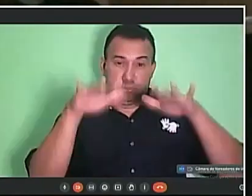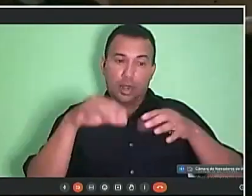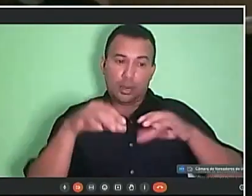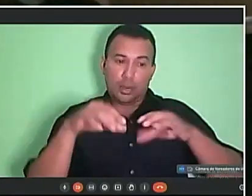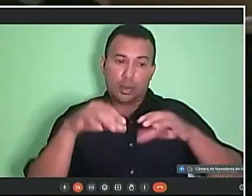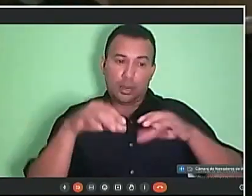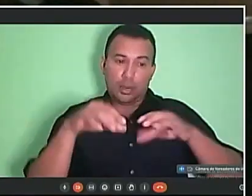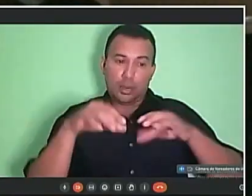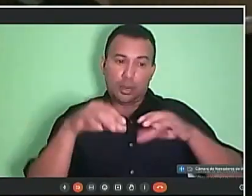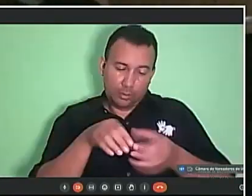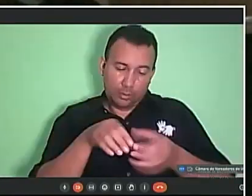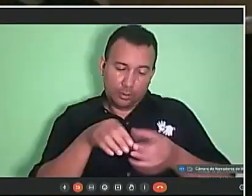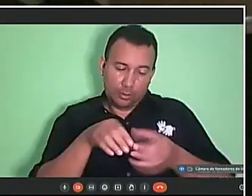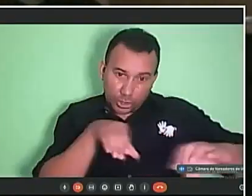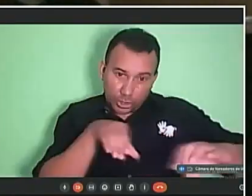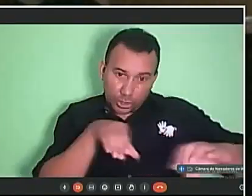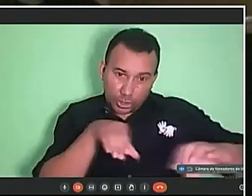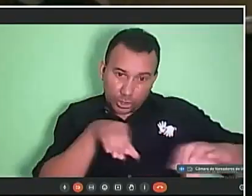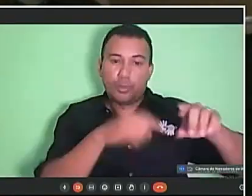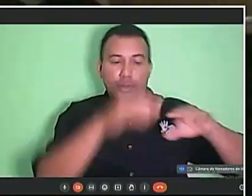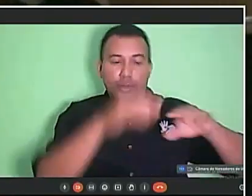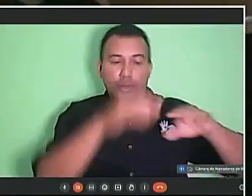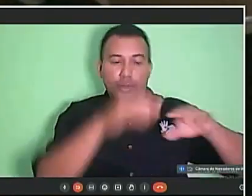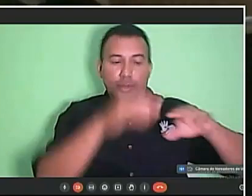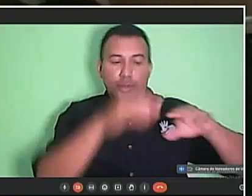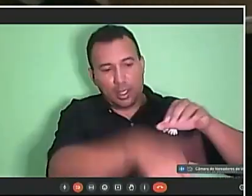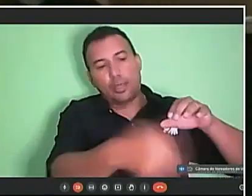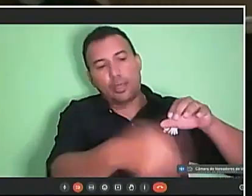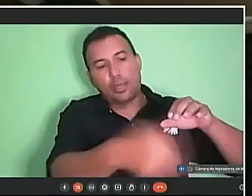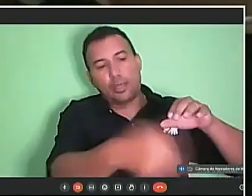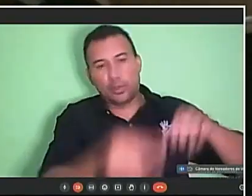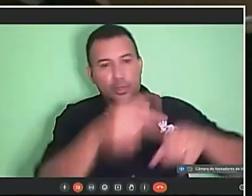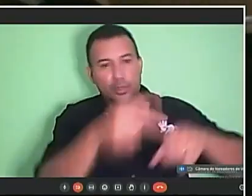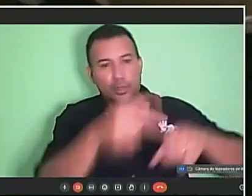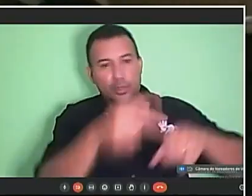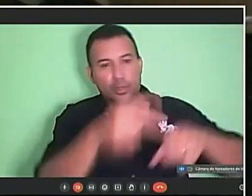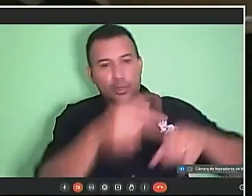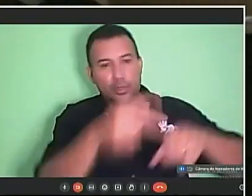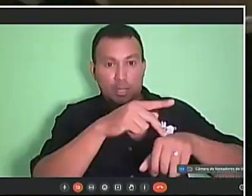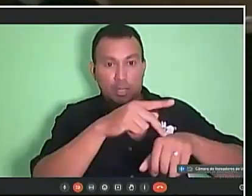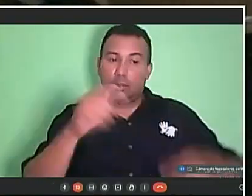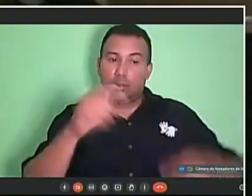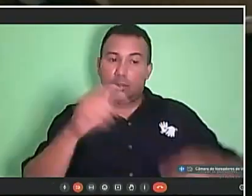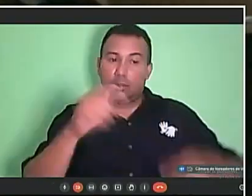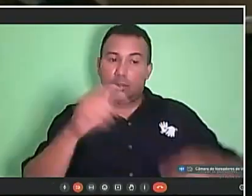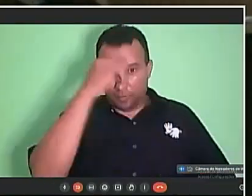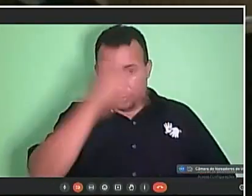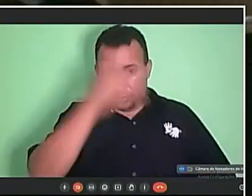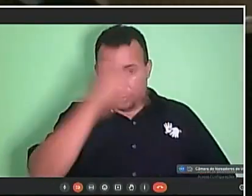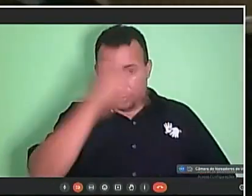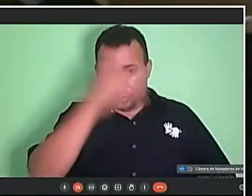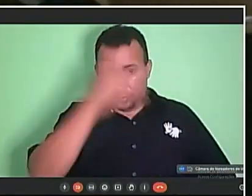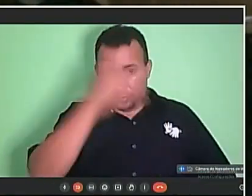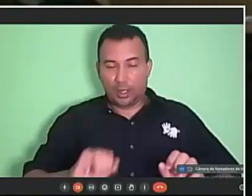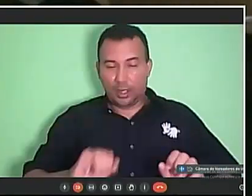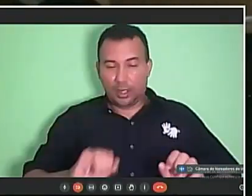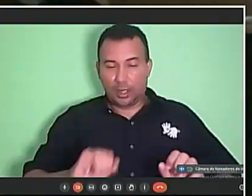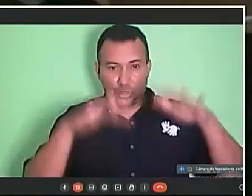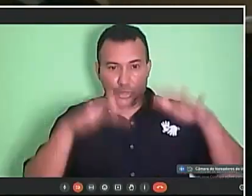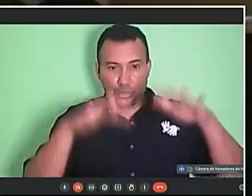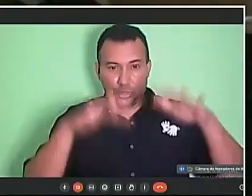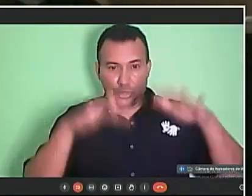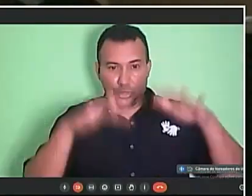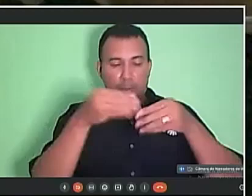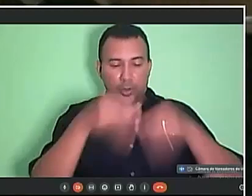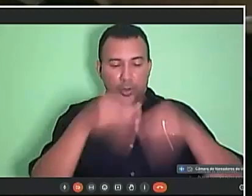aspas, e caiam pós-pedreiras? Assim evitaria enchentes aqui sem implicar em prejuízos à natureza,